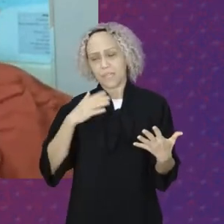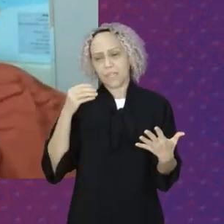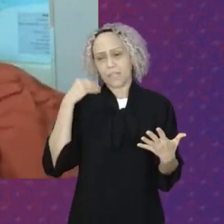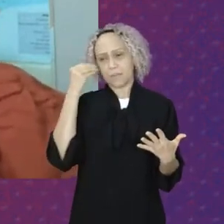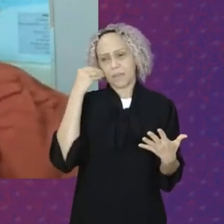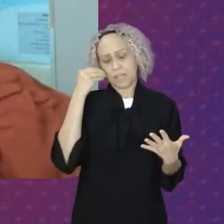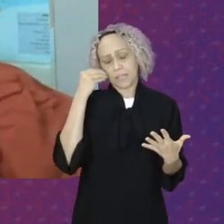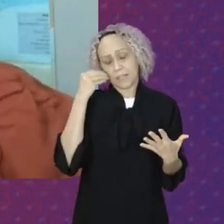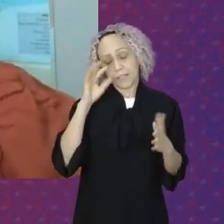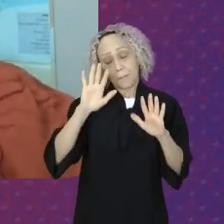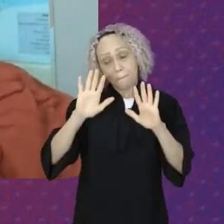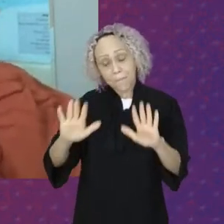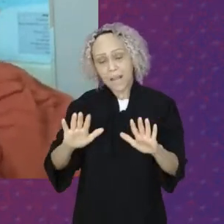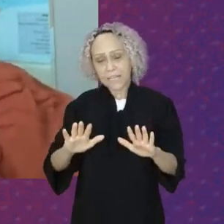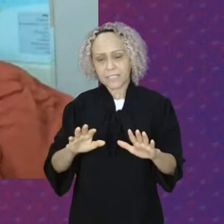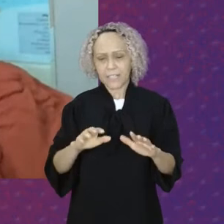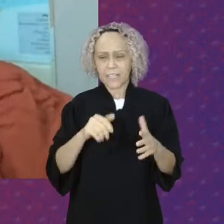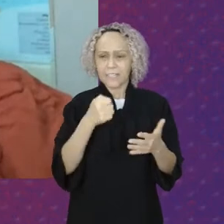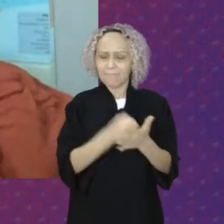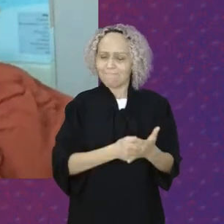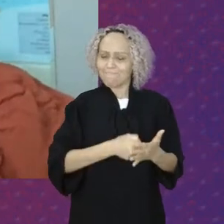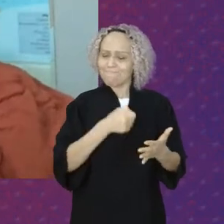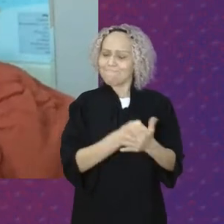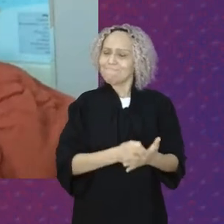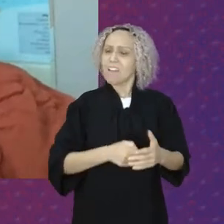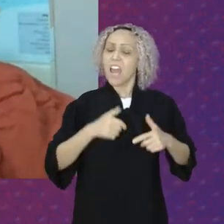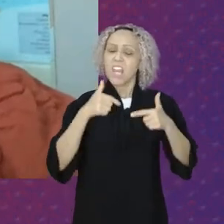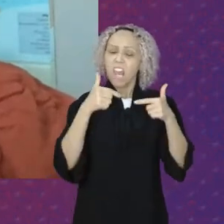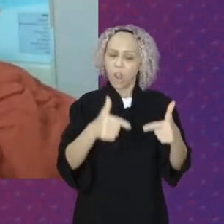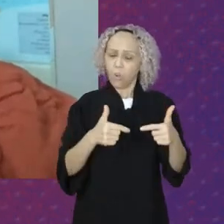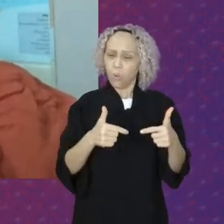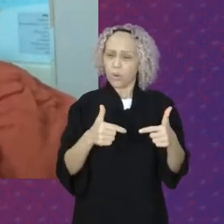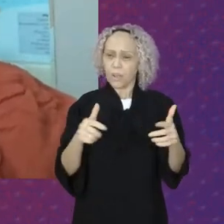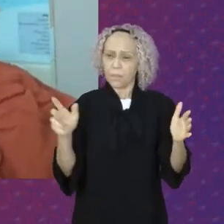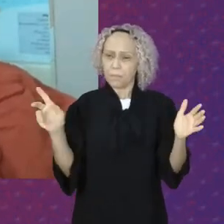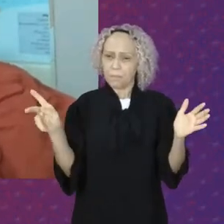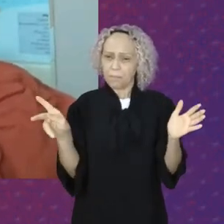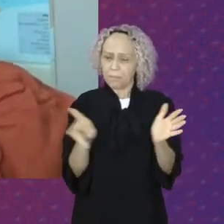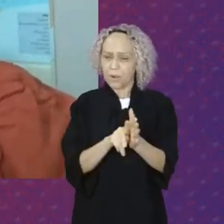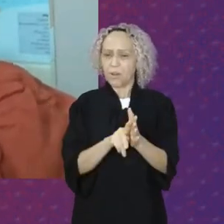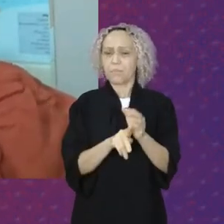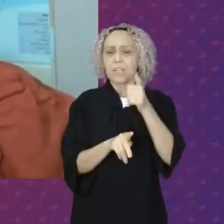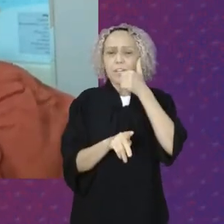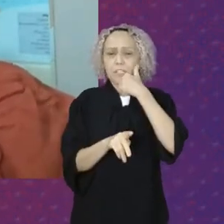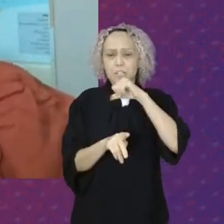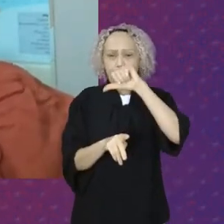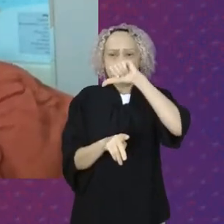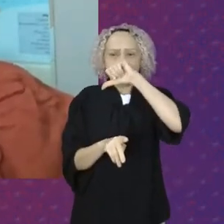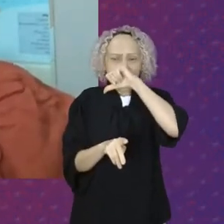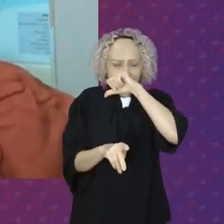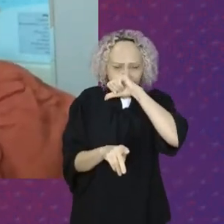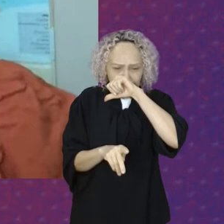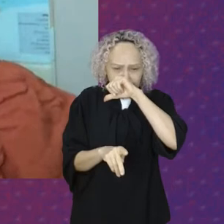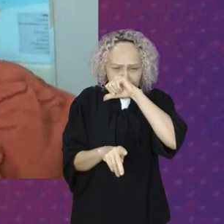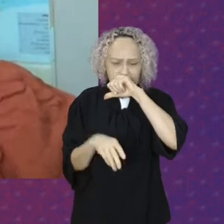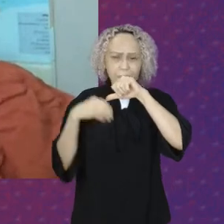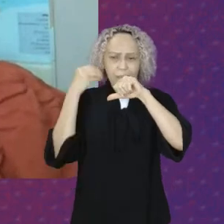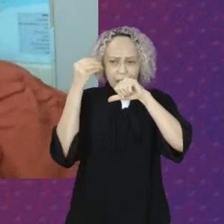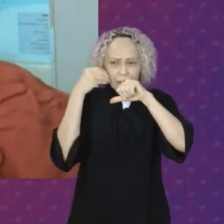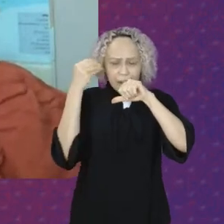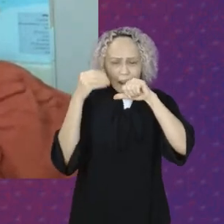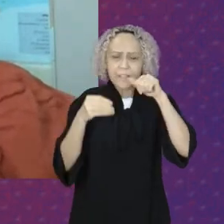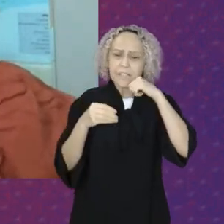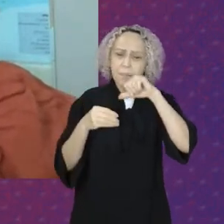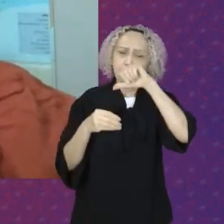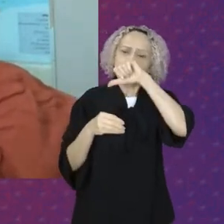muitos coletivos. Você pode procurar. E eu espero que, a partir desse relato que eu estou